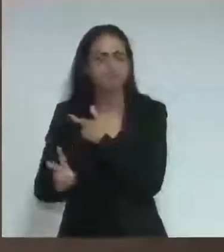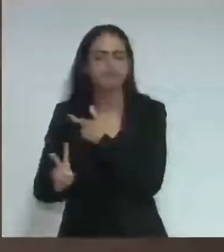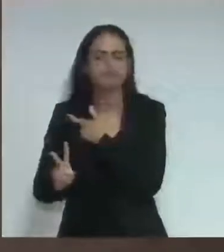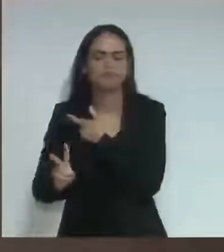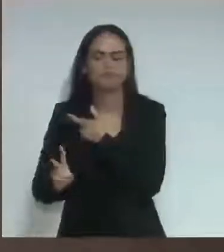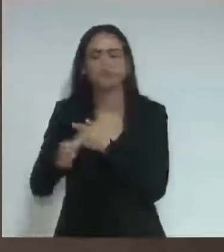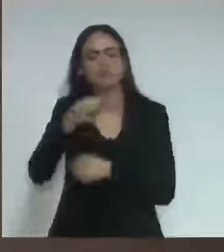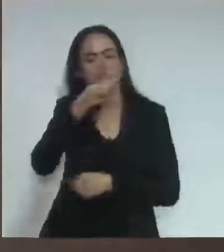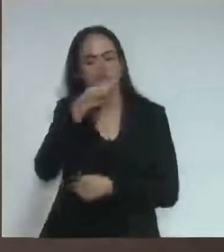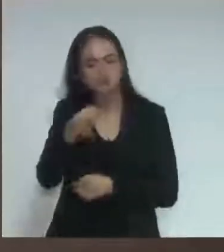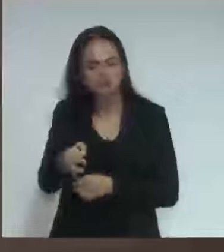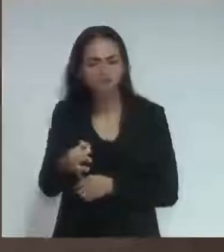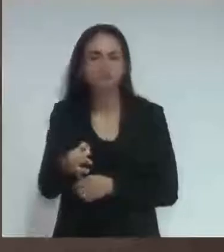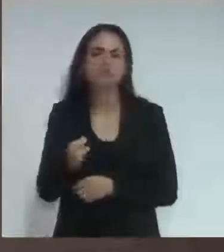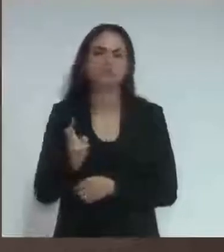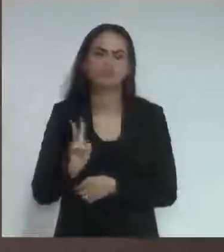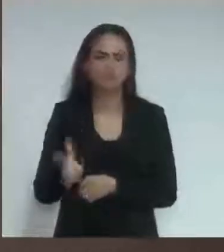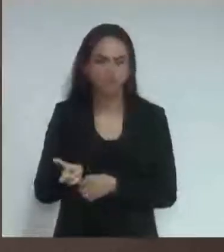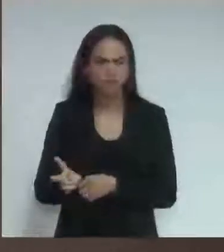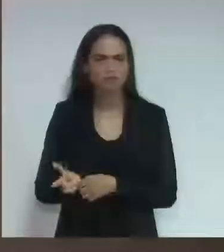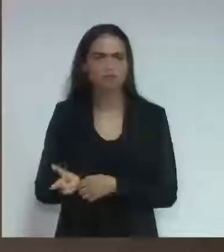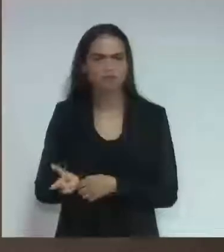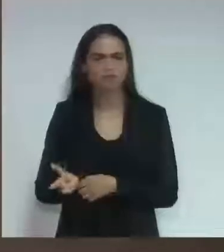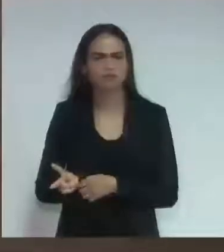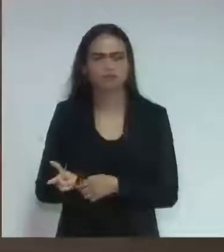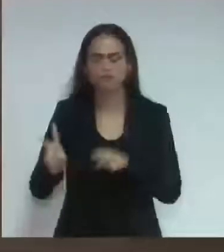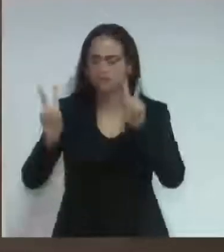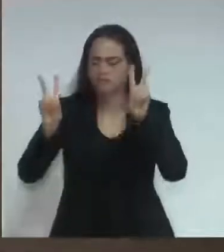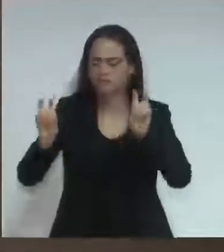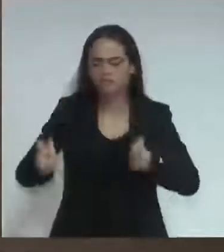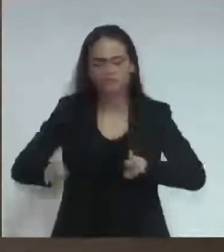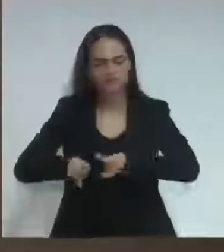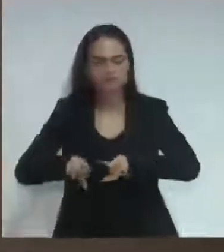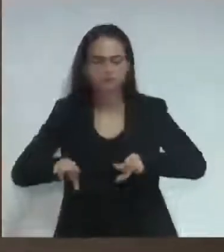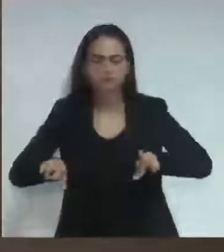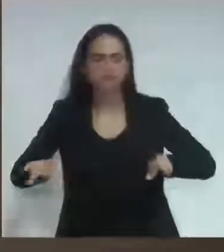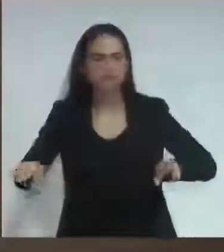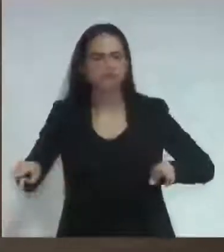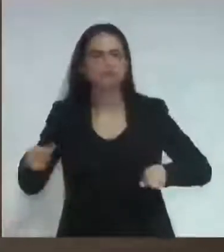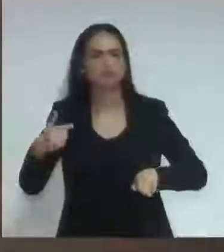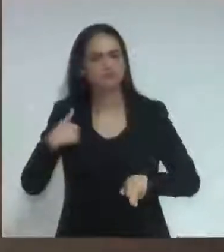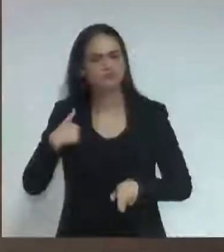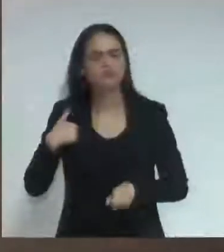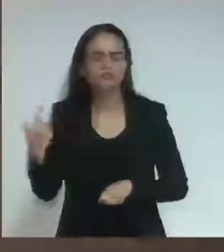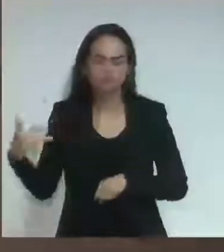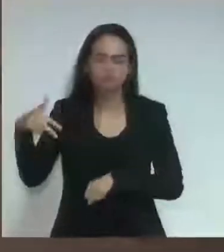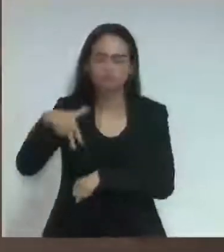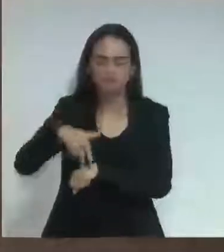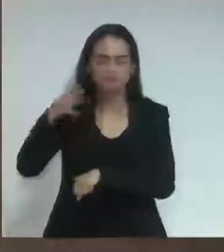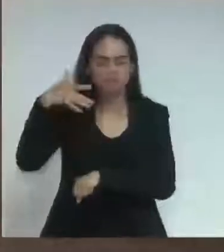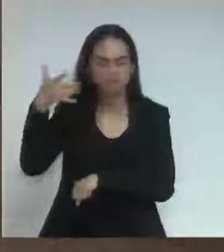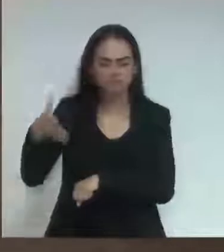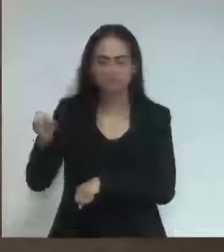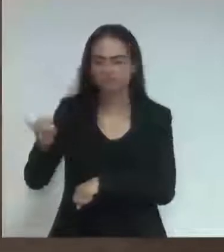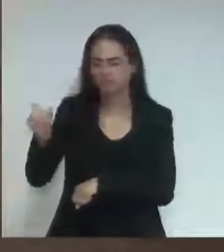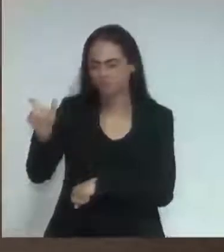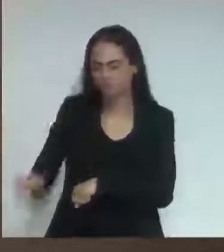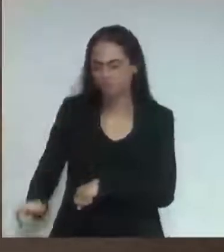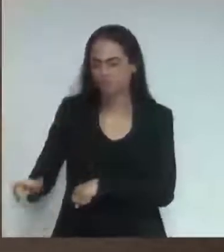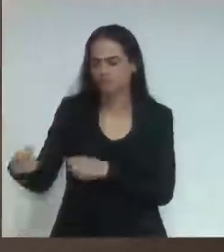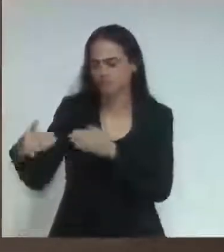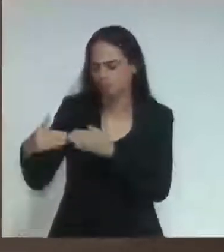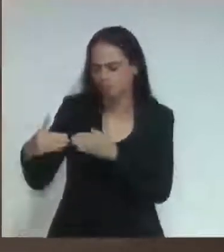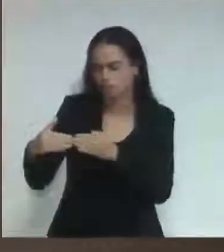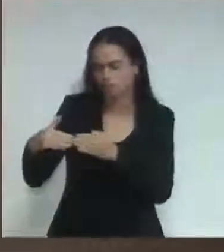de me posicionar sobre qualquer assunto, inclusive sobre falas e pronunciamentos de vereadores, concordando ou